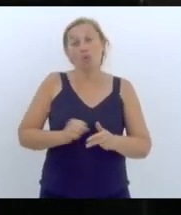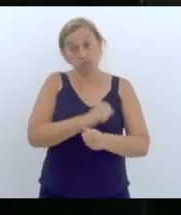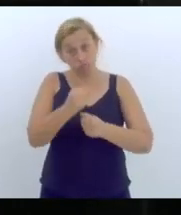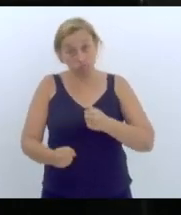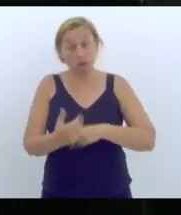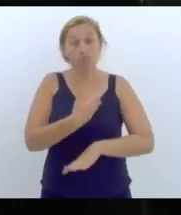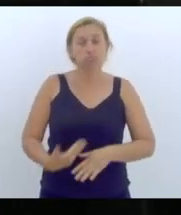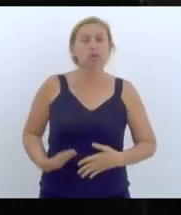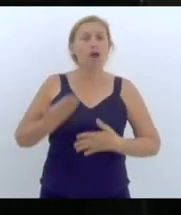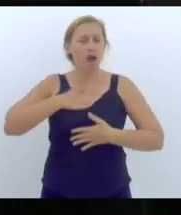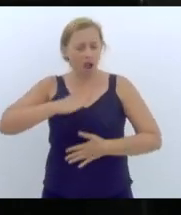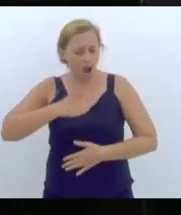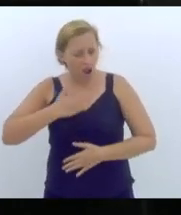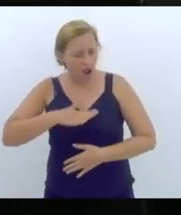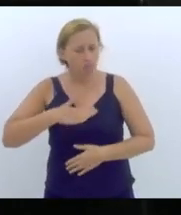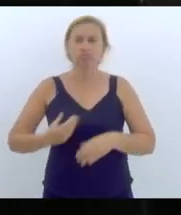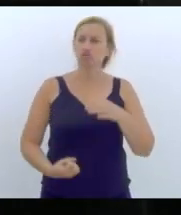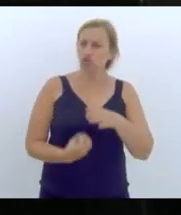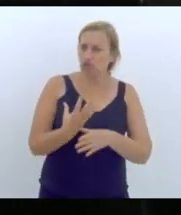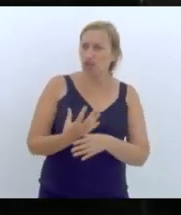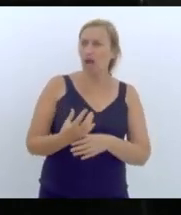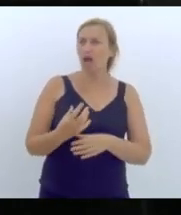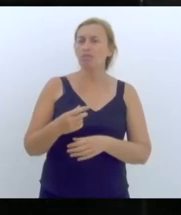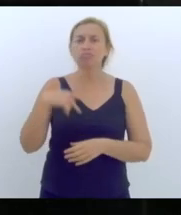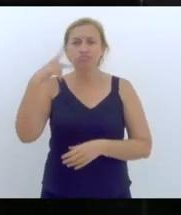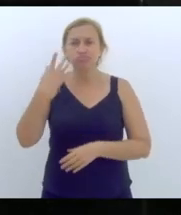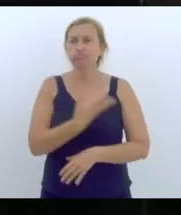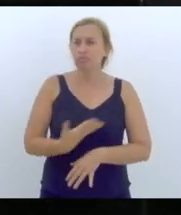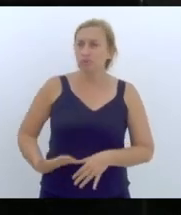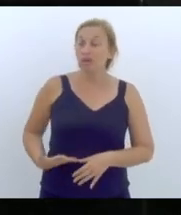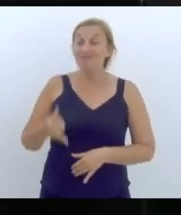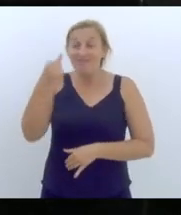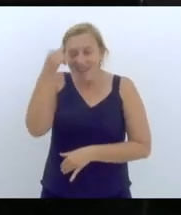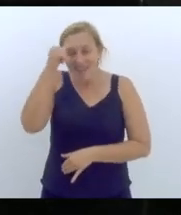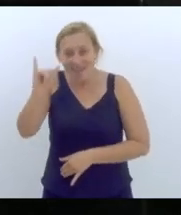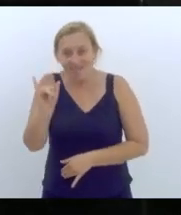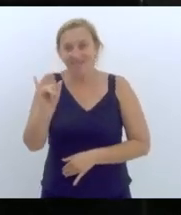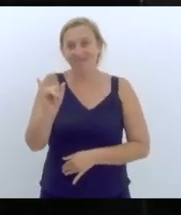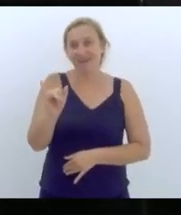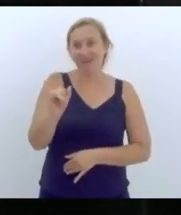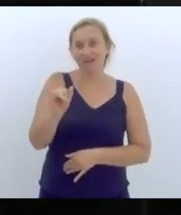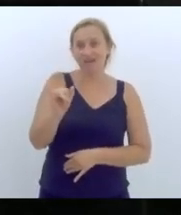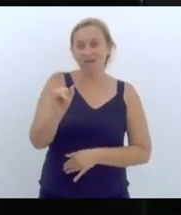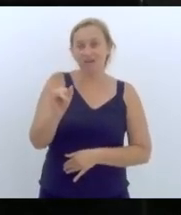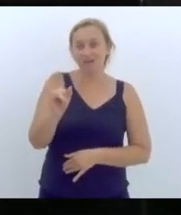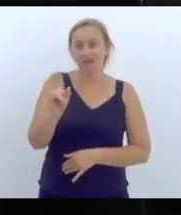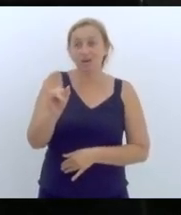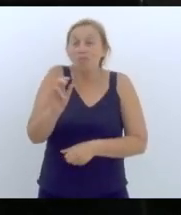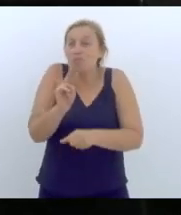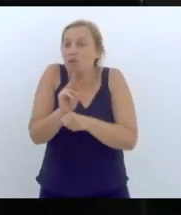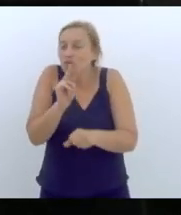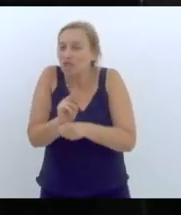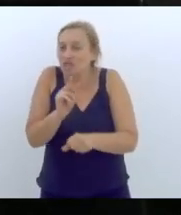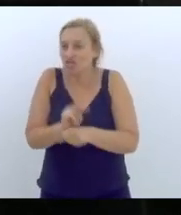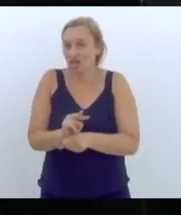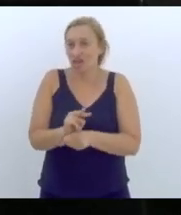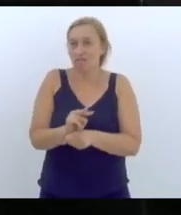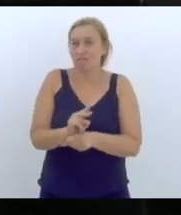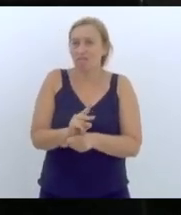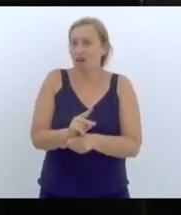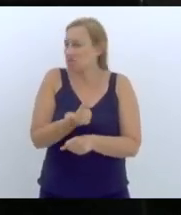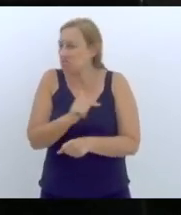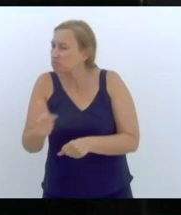ter a tranquilidade de criar política pública de prevenção, de prevenir, para que não